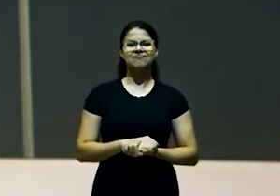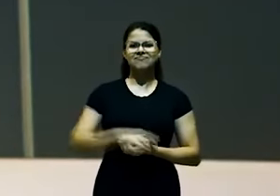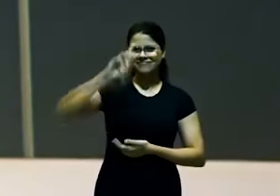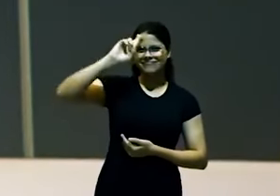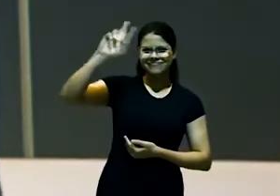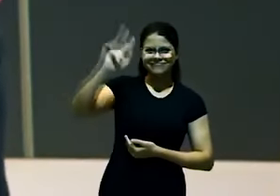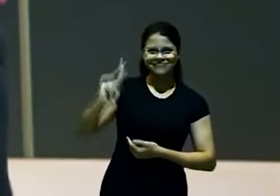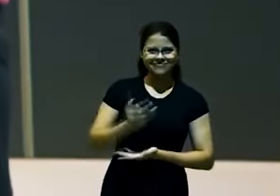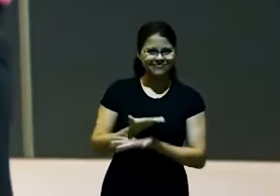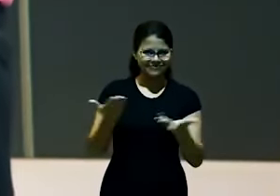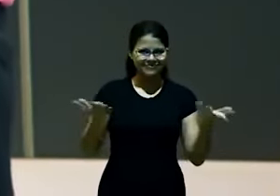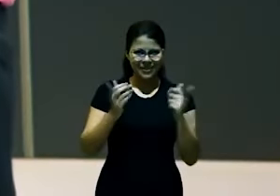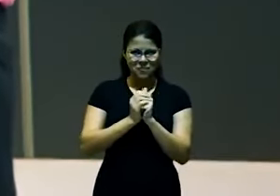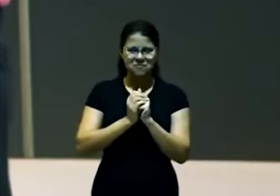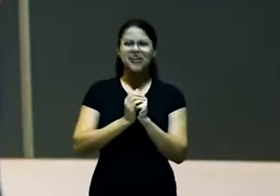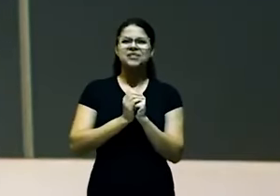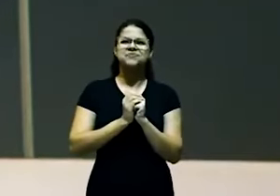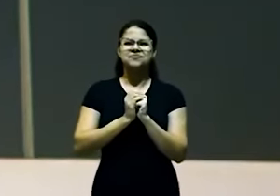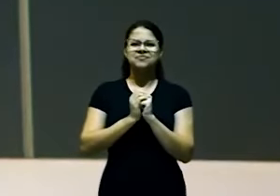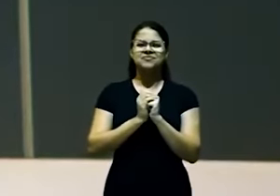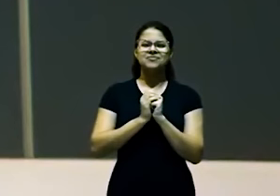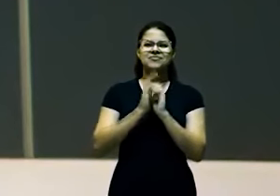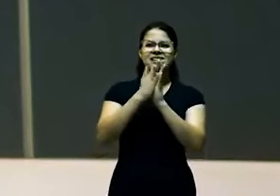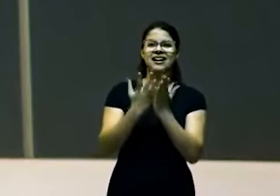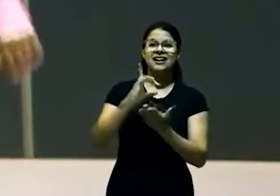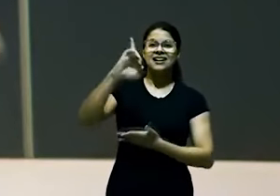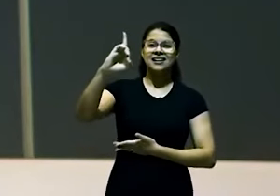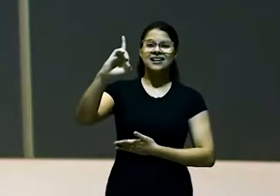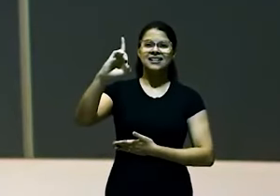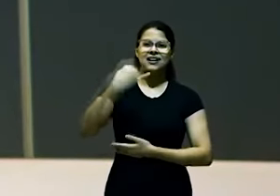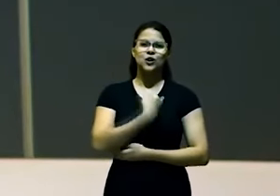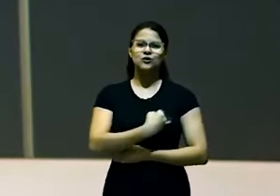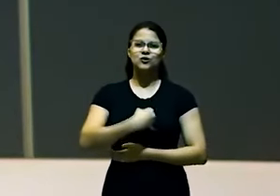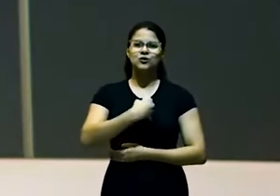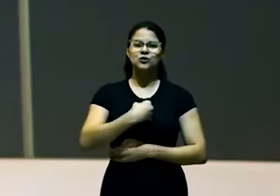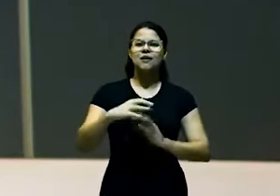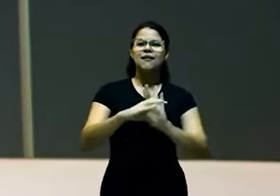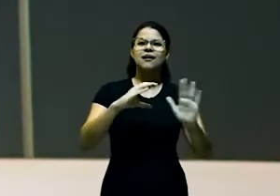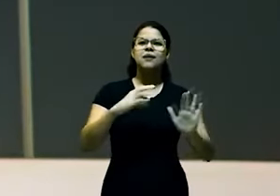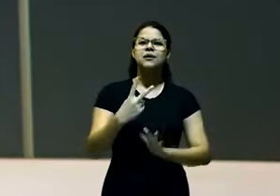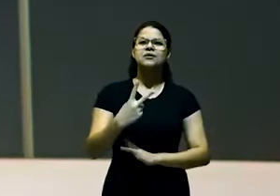a igreja com a paz senhor amém abre a palavra do senhor no livro de João Capítulo de número